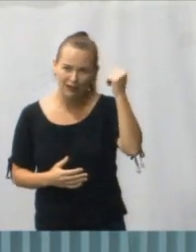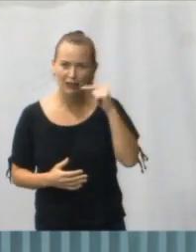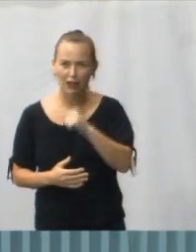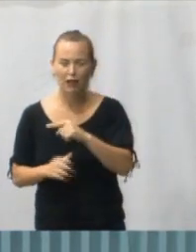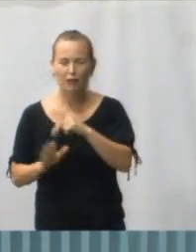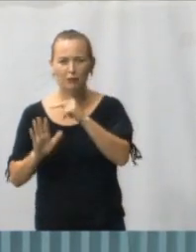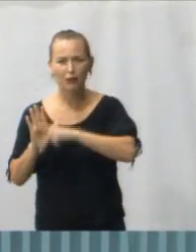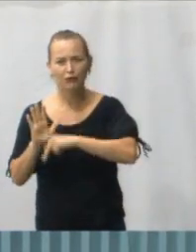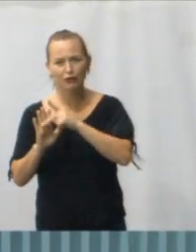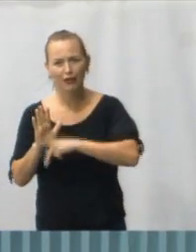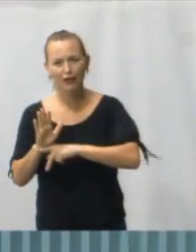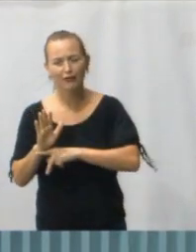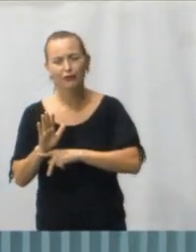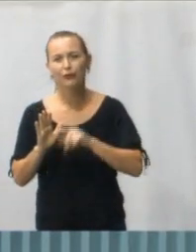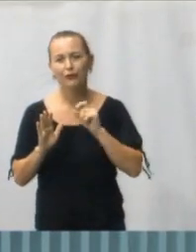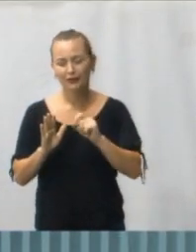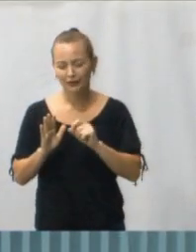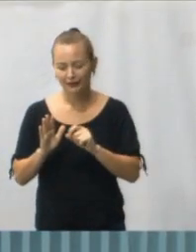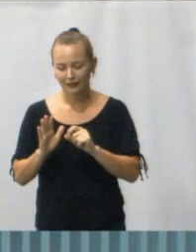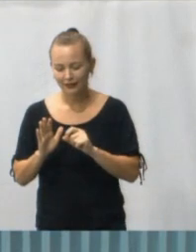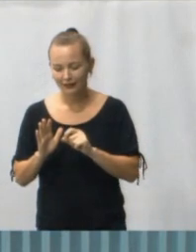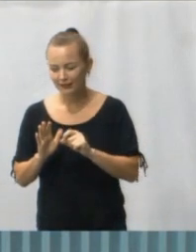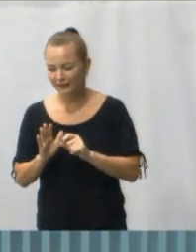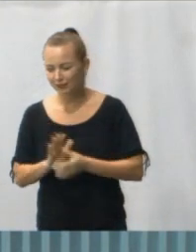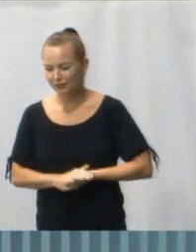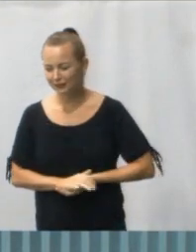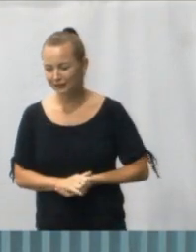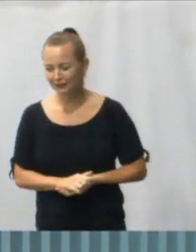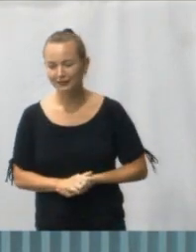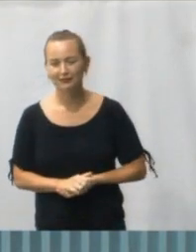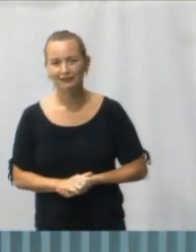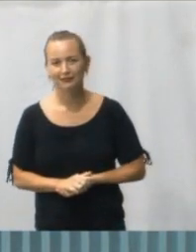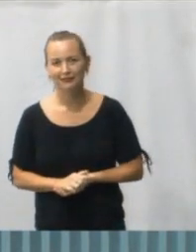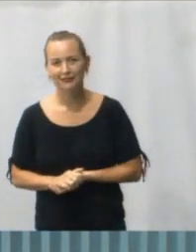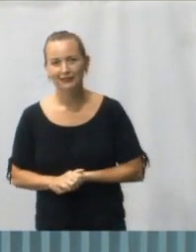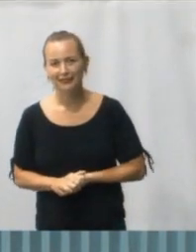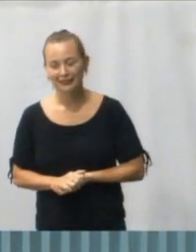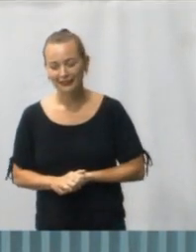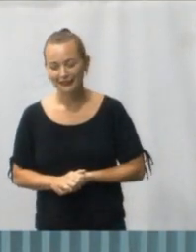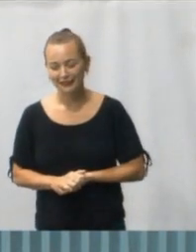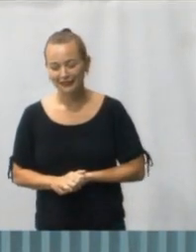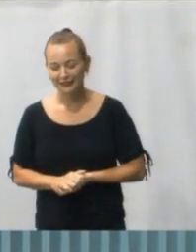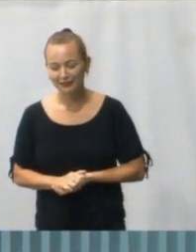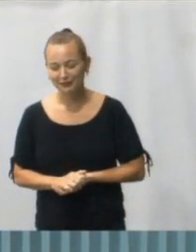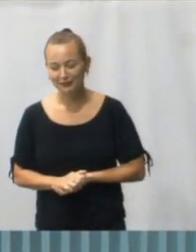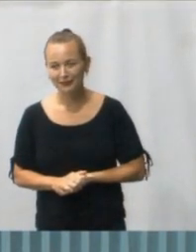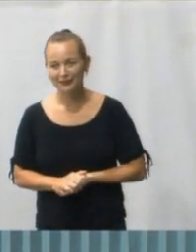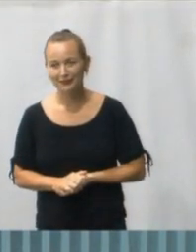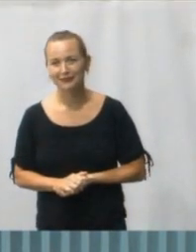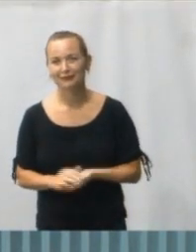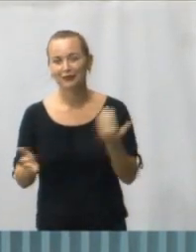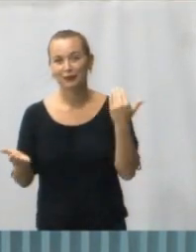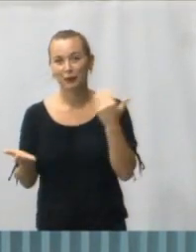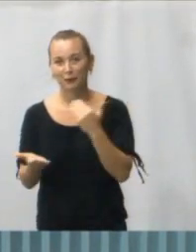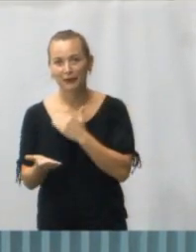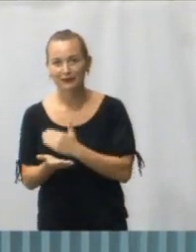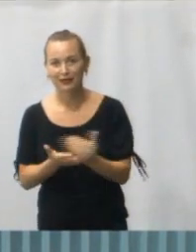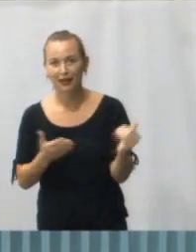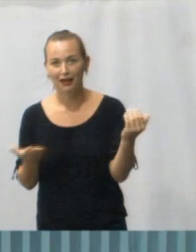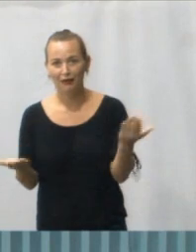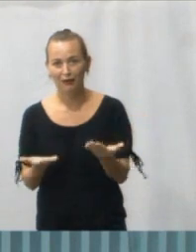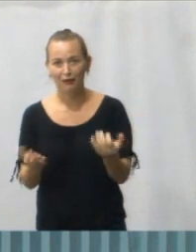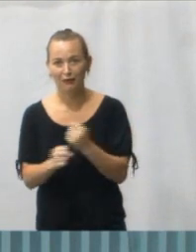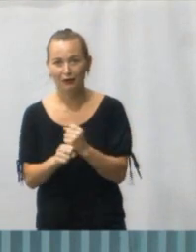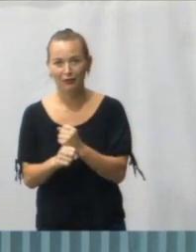né? Que vai entrar agora, vai vigorar essa lei nesse ano de 2022. E nós estamos aqui, juntamente a